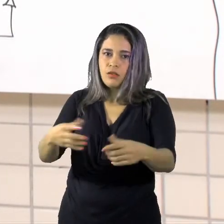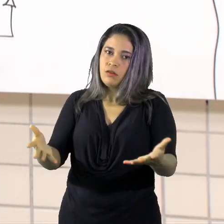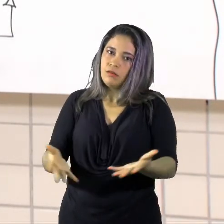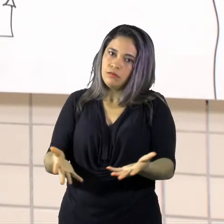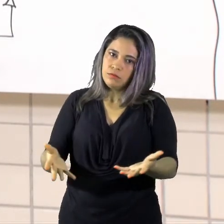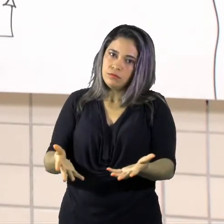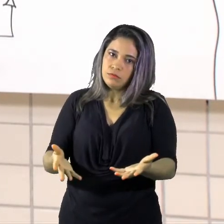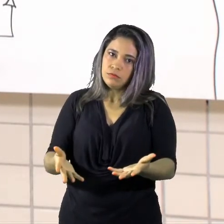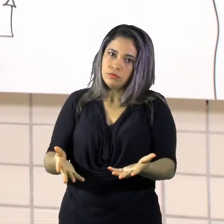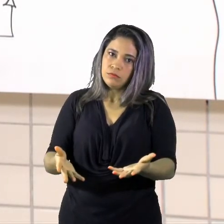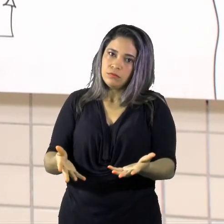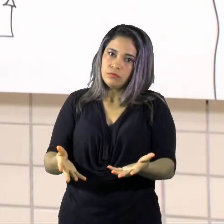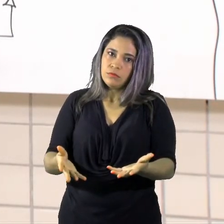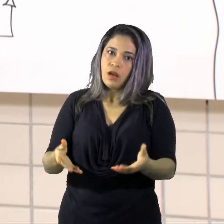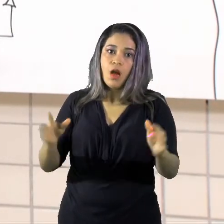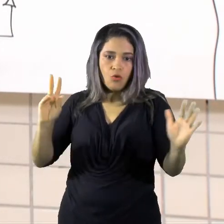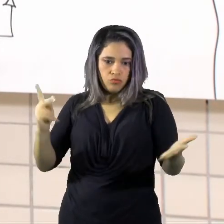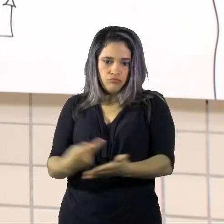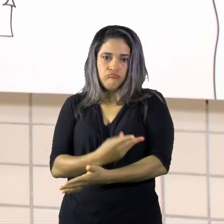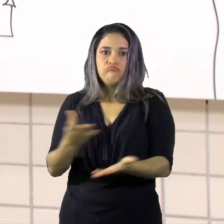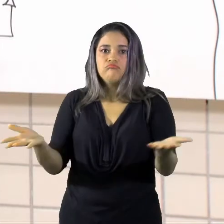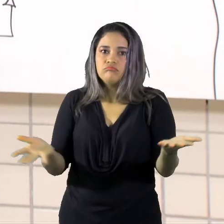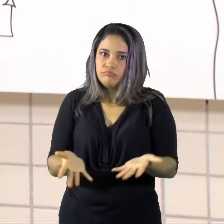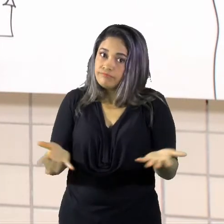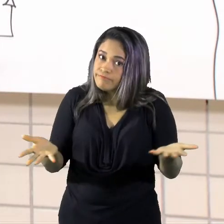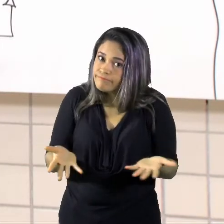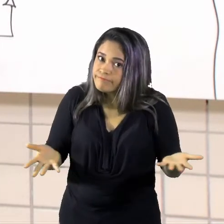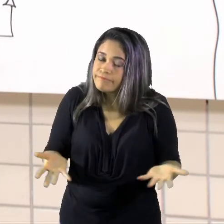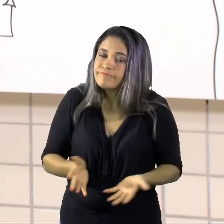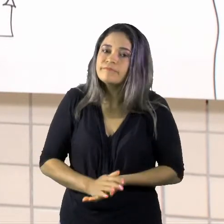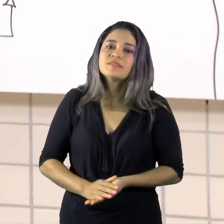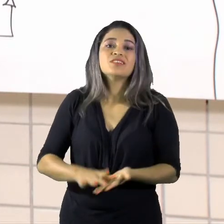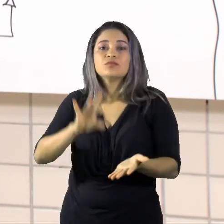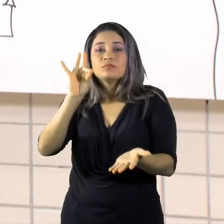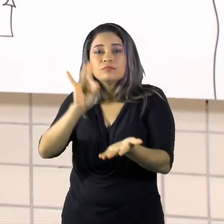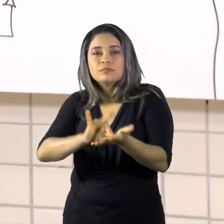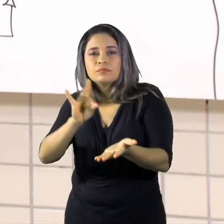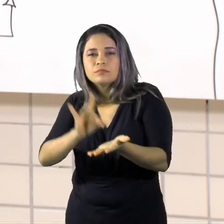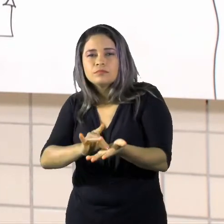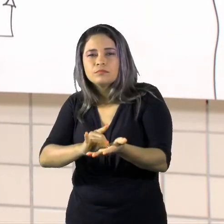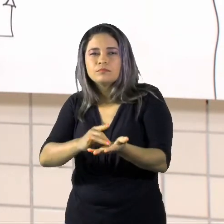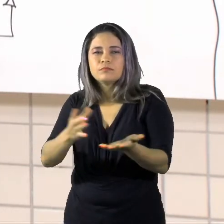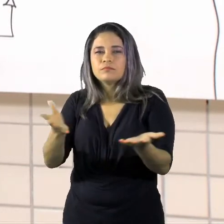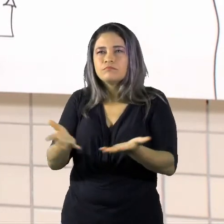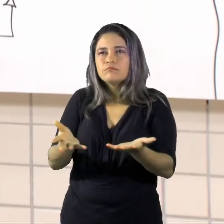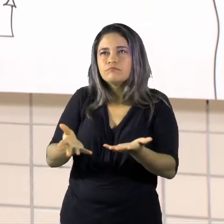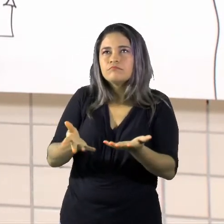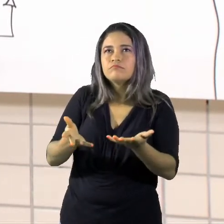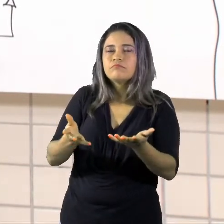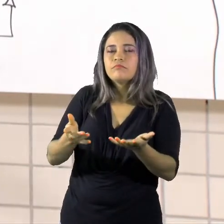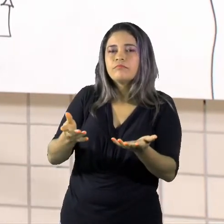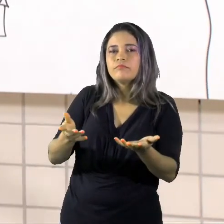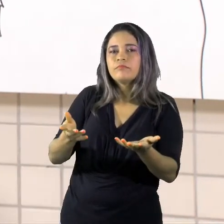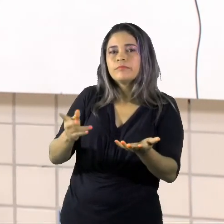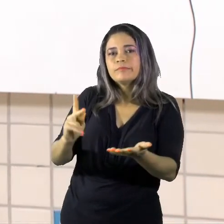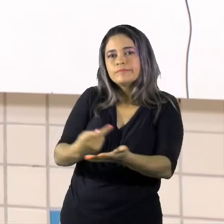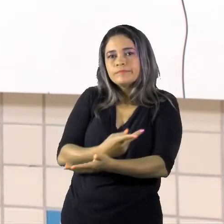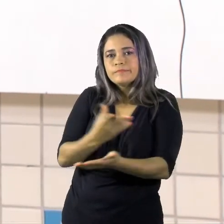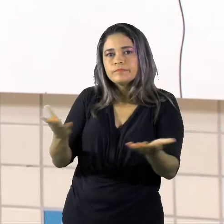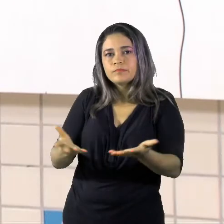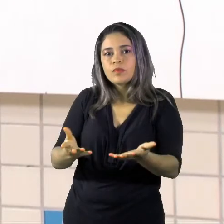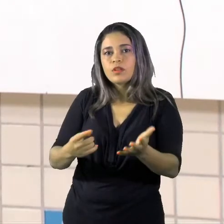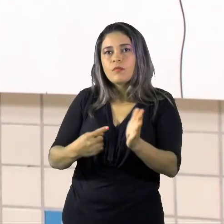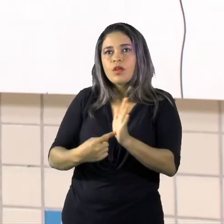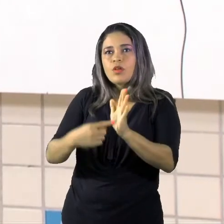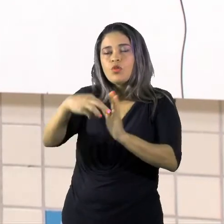mostrar que é um fato atual, certo? Então, presente para evidenciar que o fato é atual e do modo